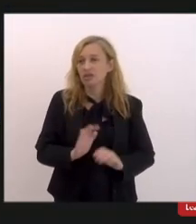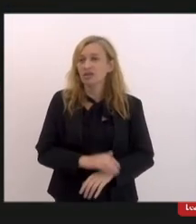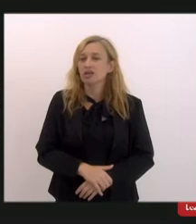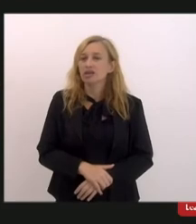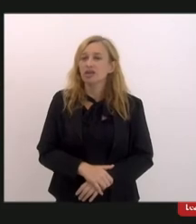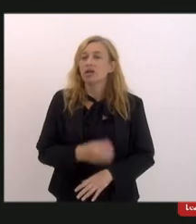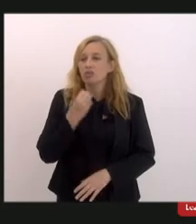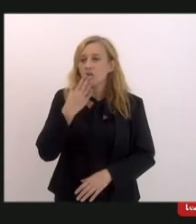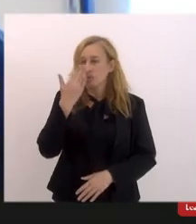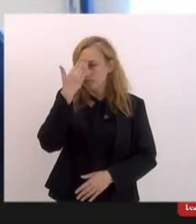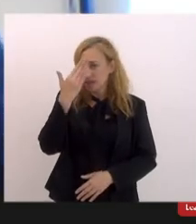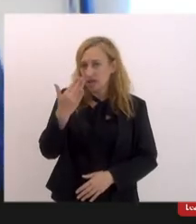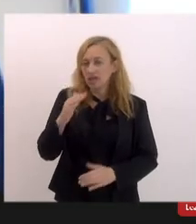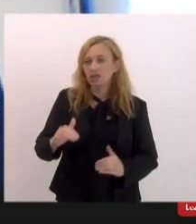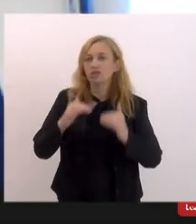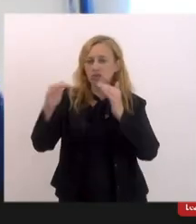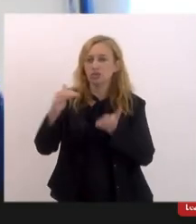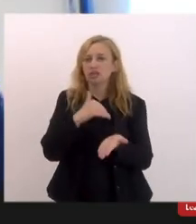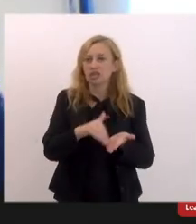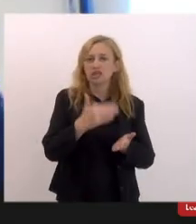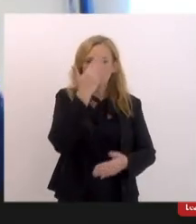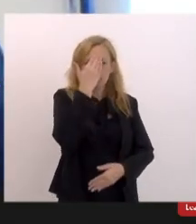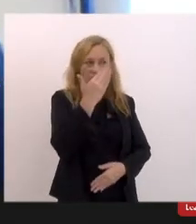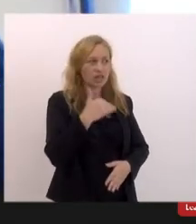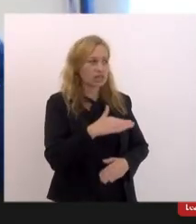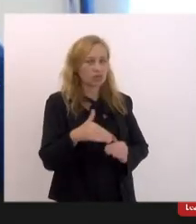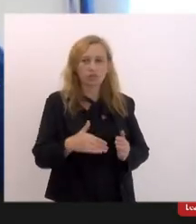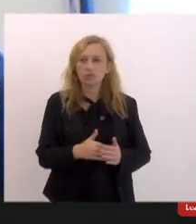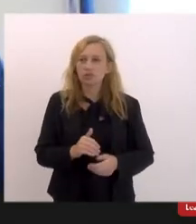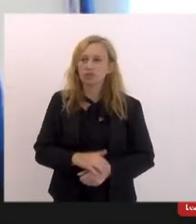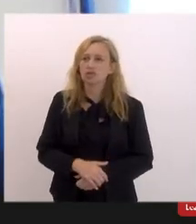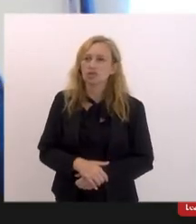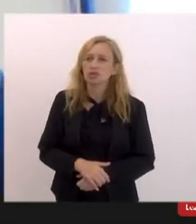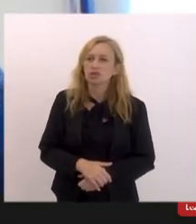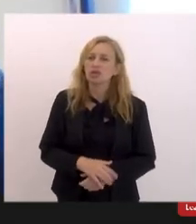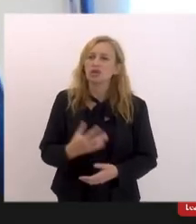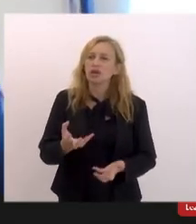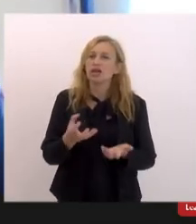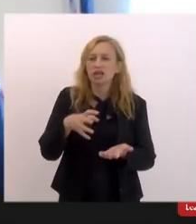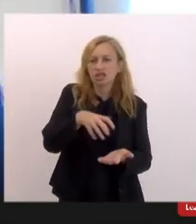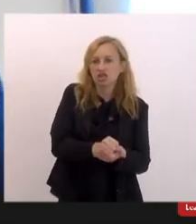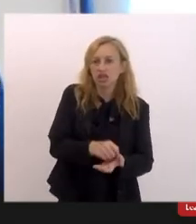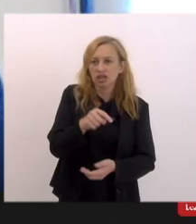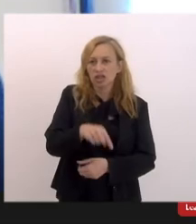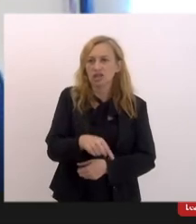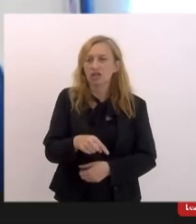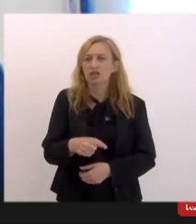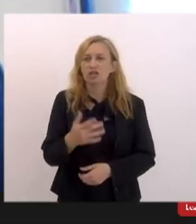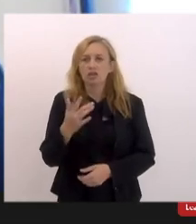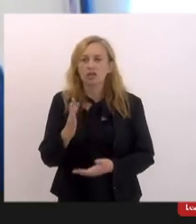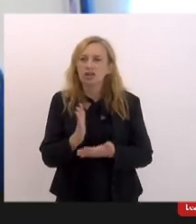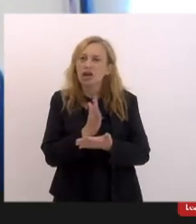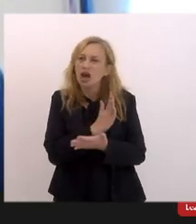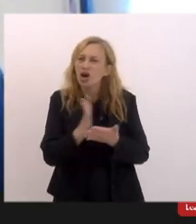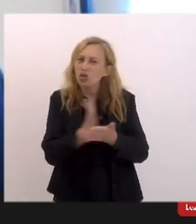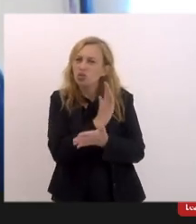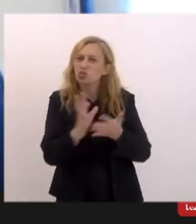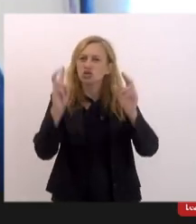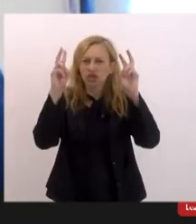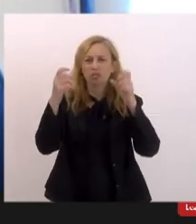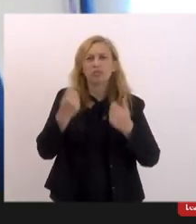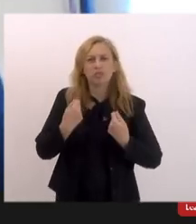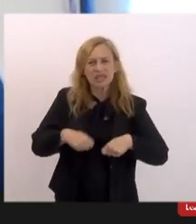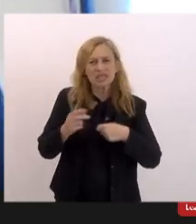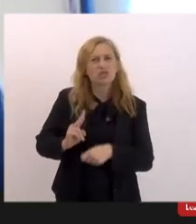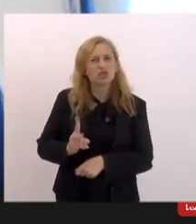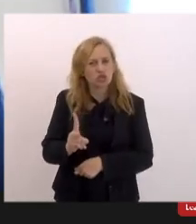Bom, obrigado, subsecretário, obrigado, equipe. Quero registrar aqui, eu acho que existem alguns temas que a gente precisa continuar